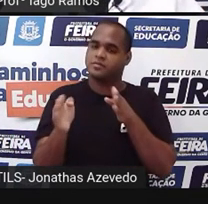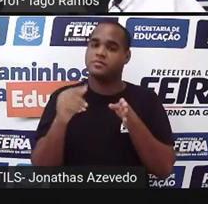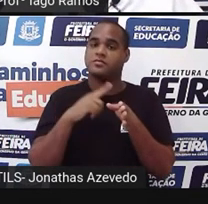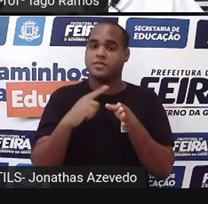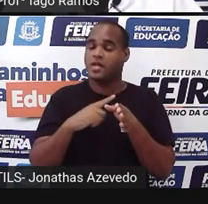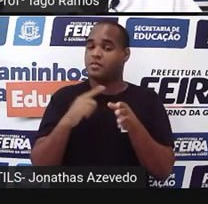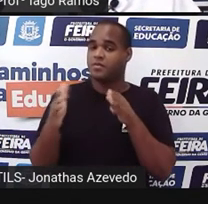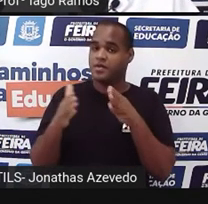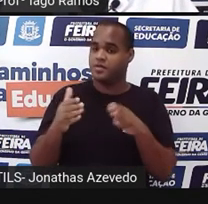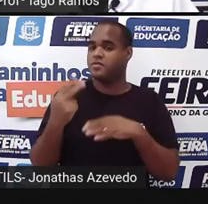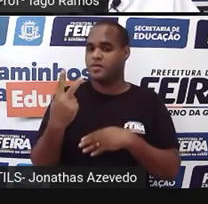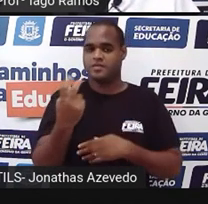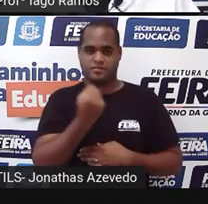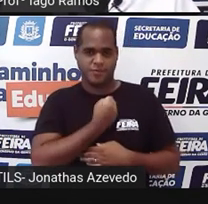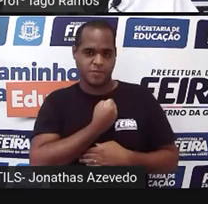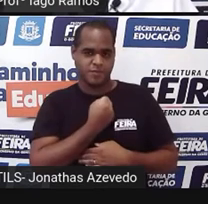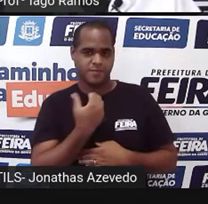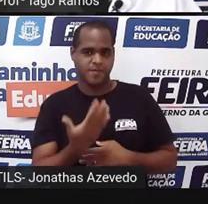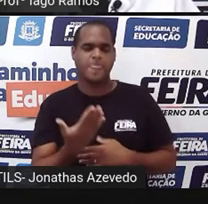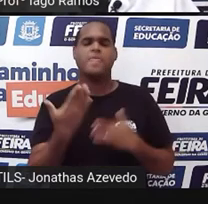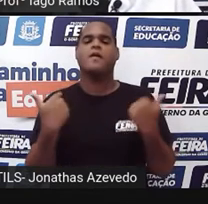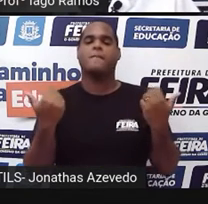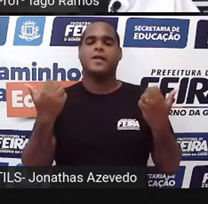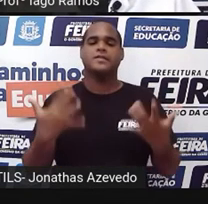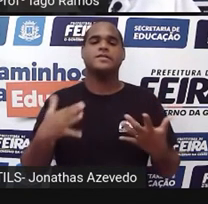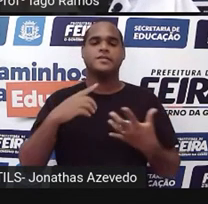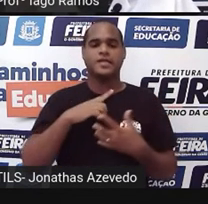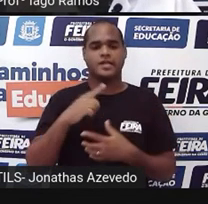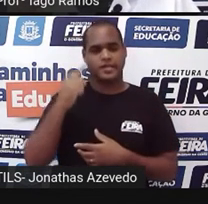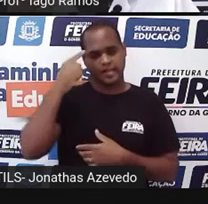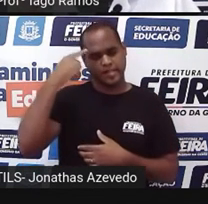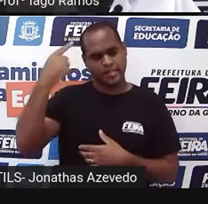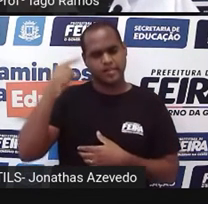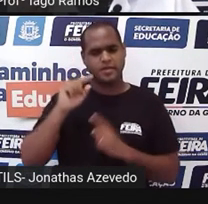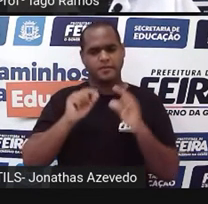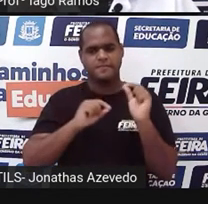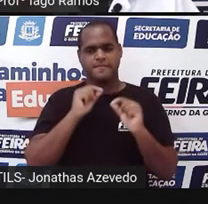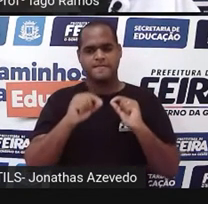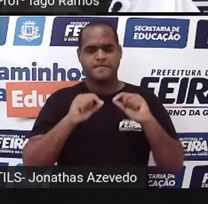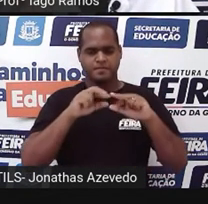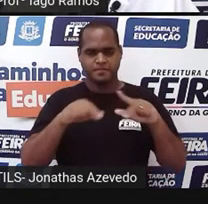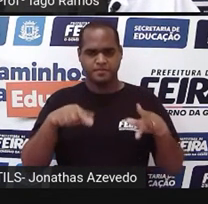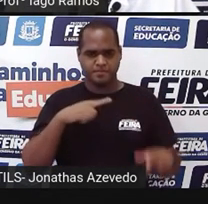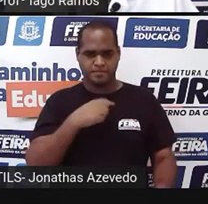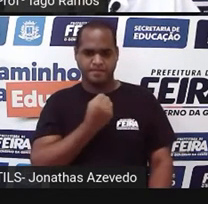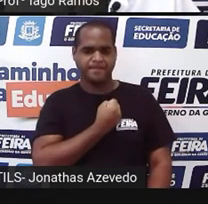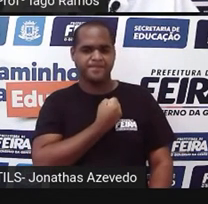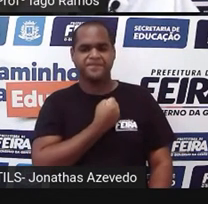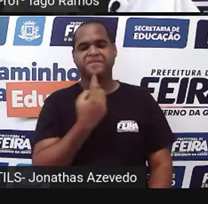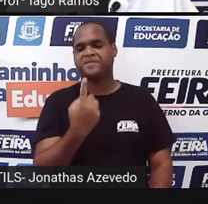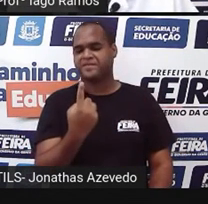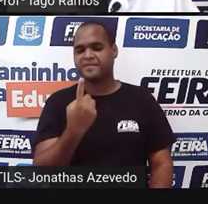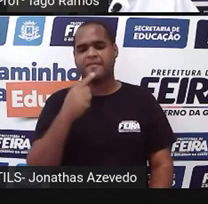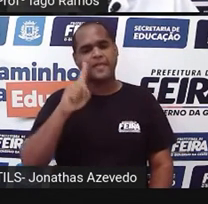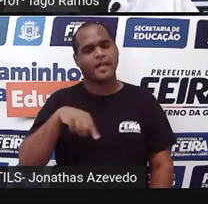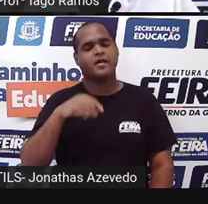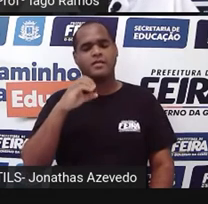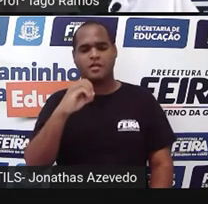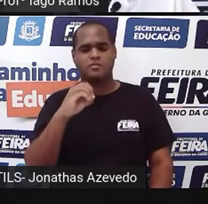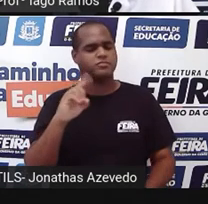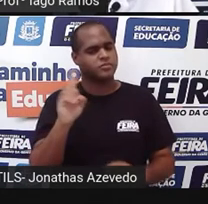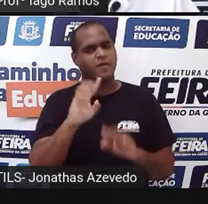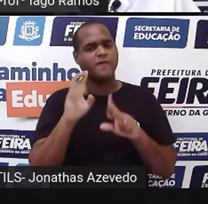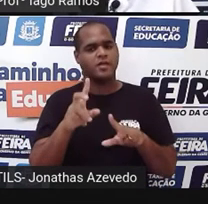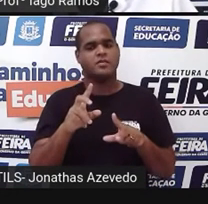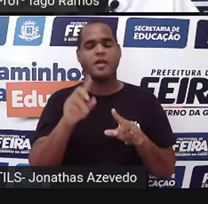algarismos do período aí é dois é só que na frente dele olha só é o número um não é zero